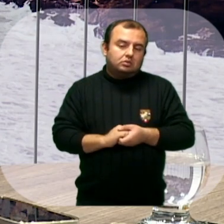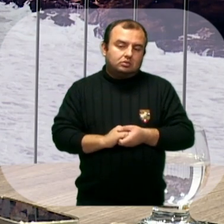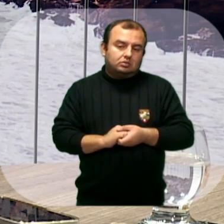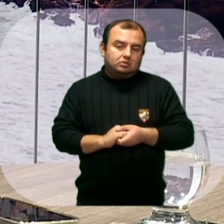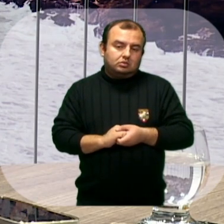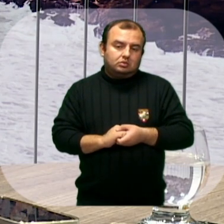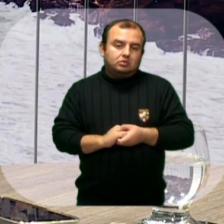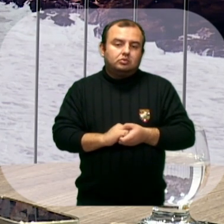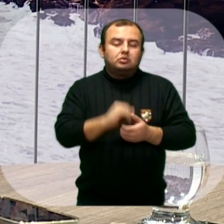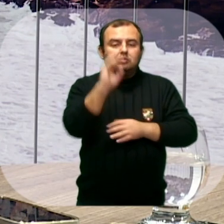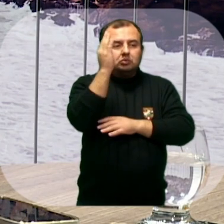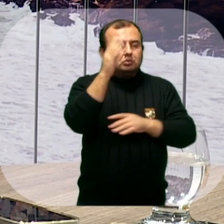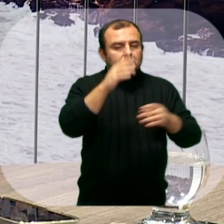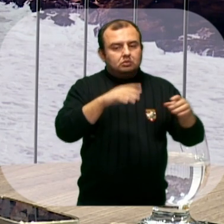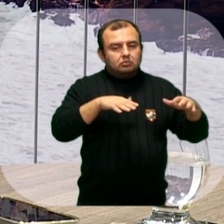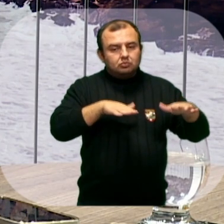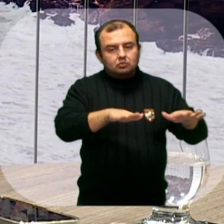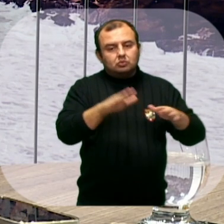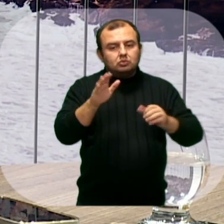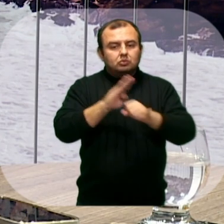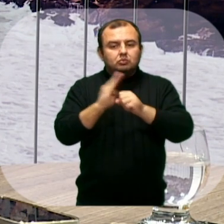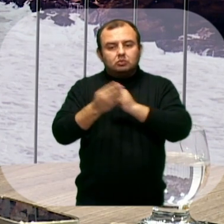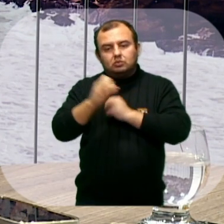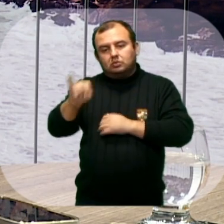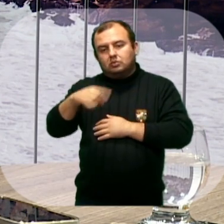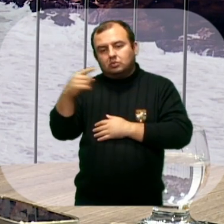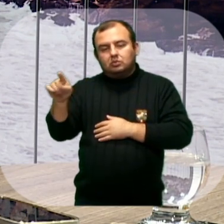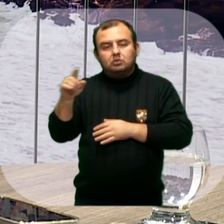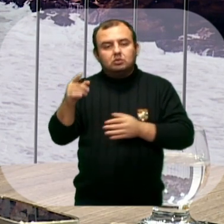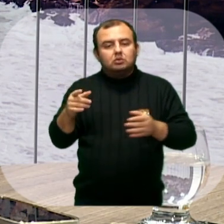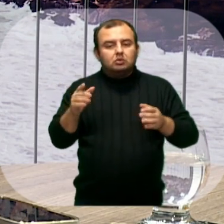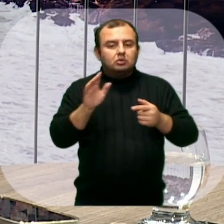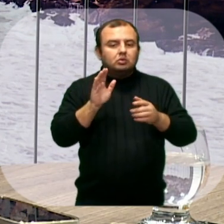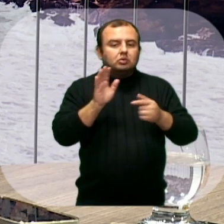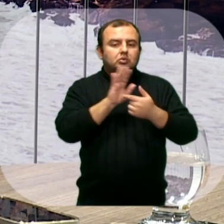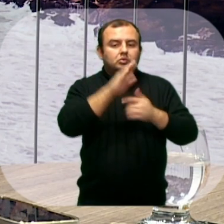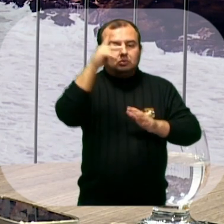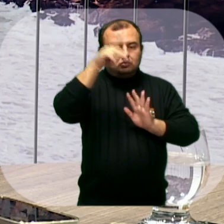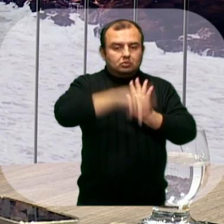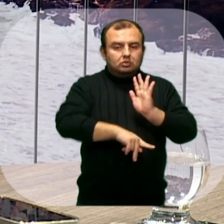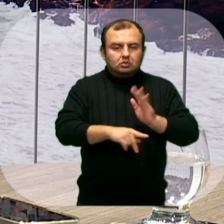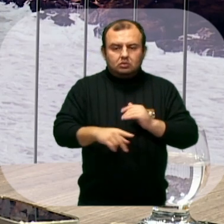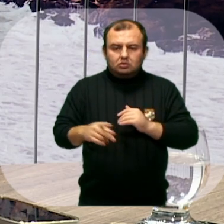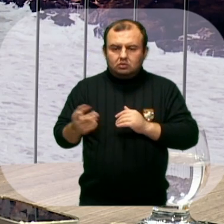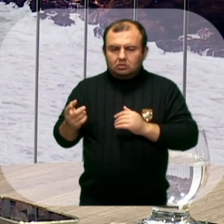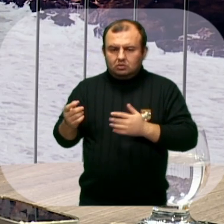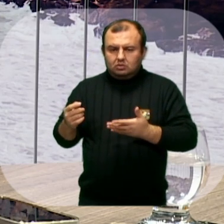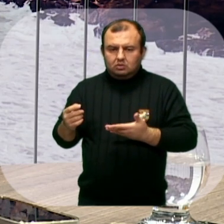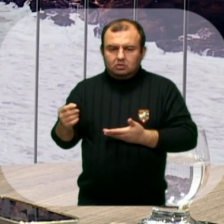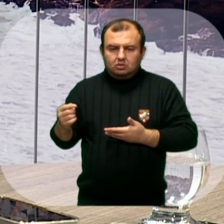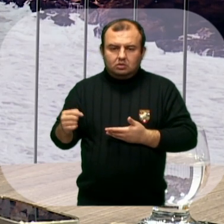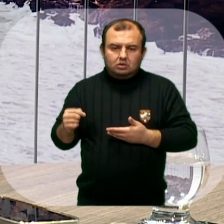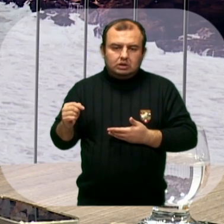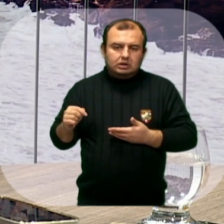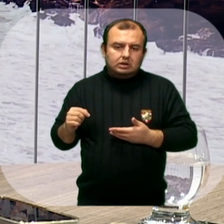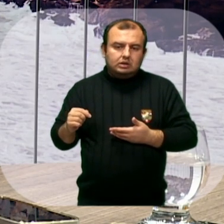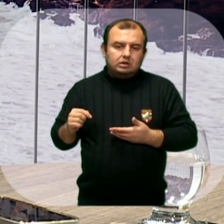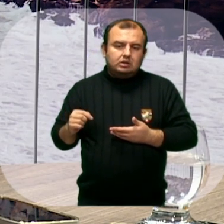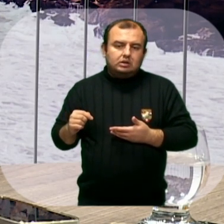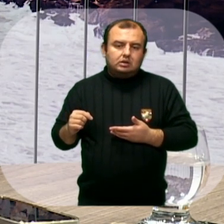Um marceneiro do bairro São João, cheguei para ele e mostrei o projeto. E ele disse assim,